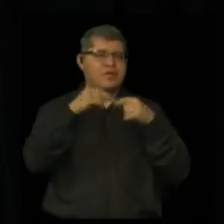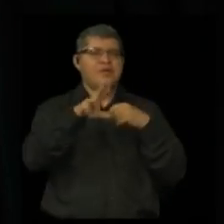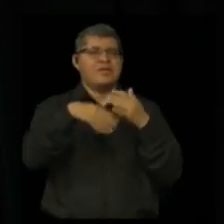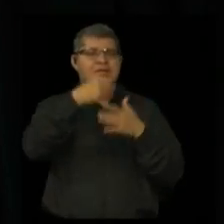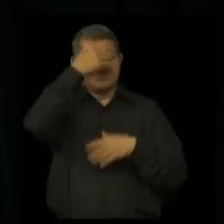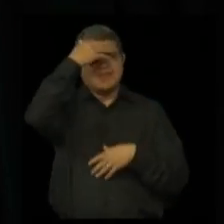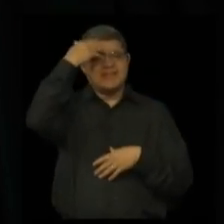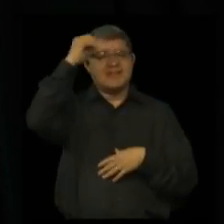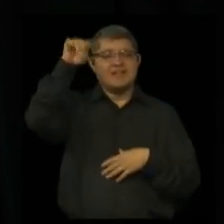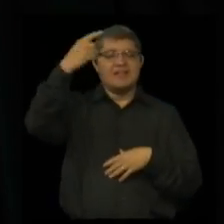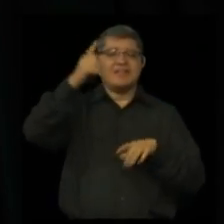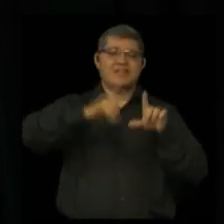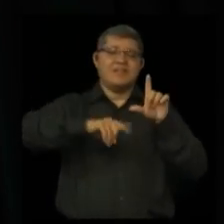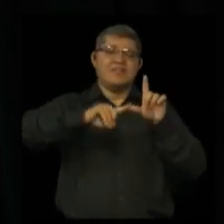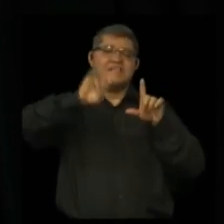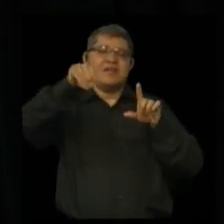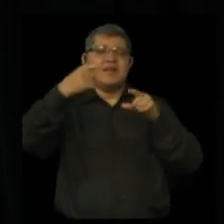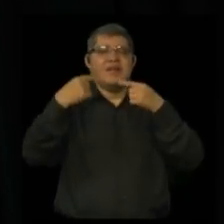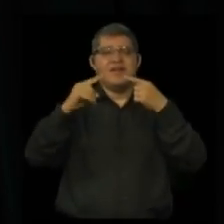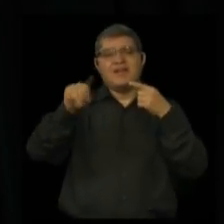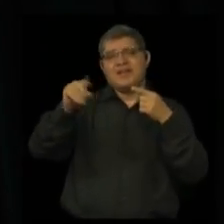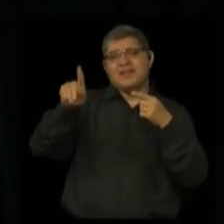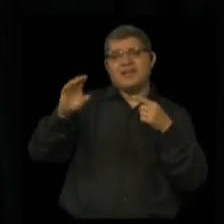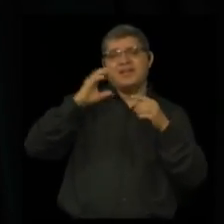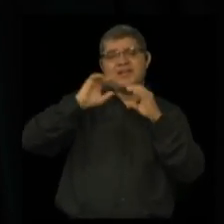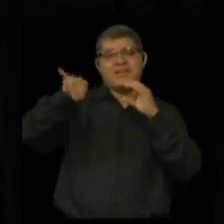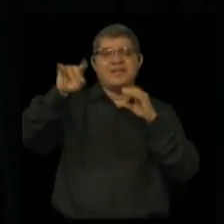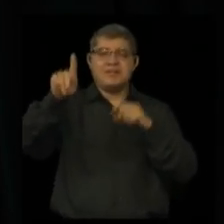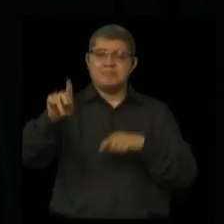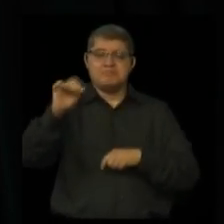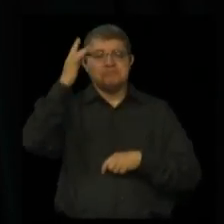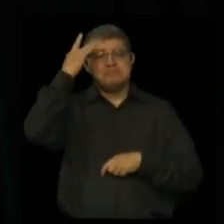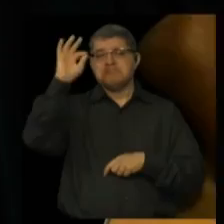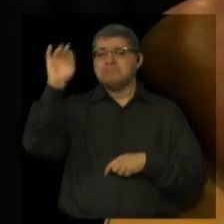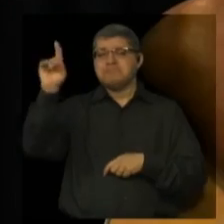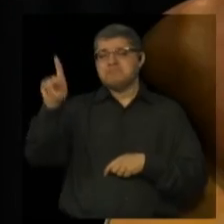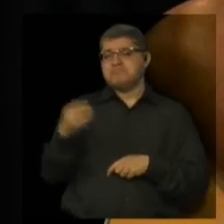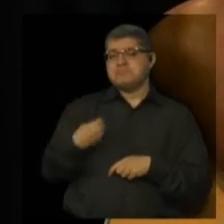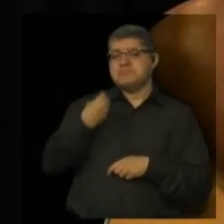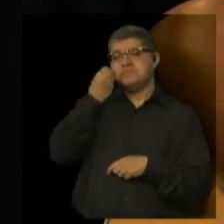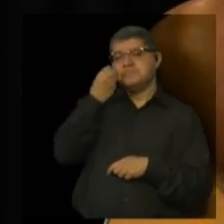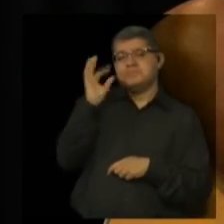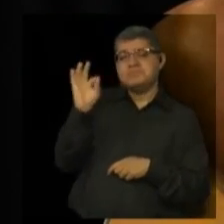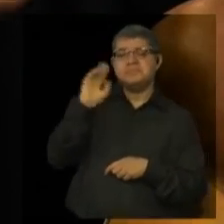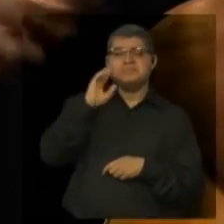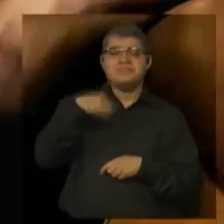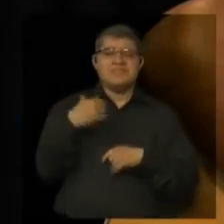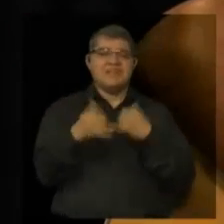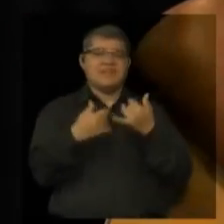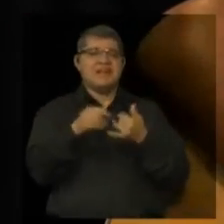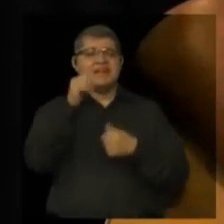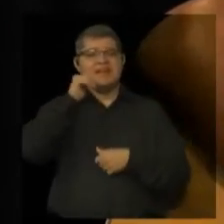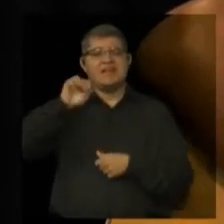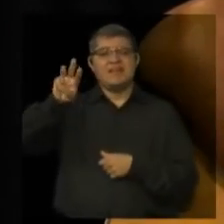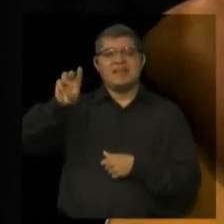você esquecer a letra de uma música, de uma canção de outra pessoa, né? Como que é pra vocês? Na realidade, assim, eu brinco muito com a